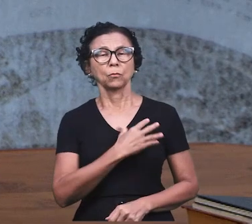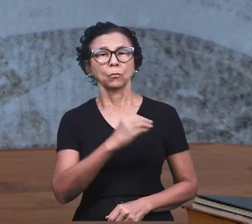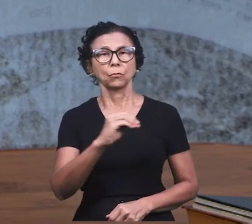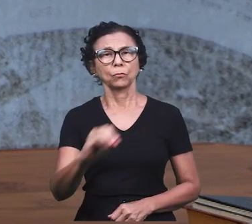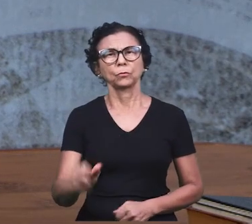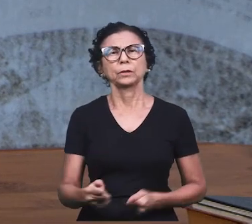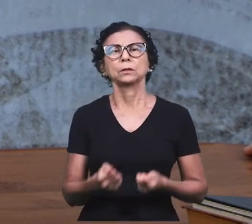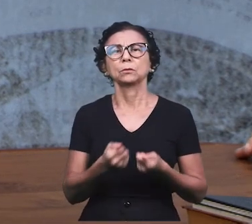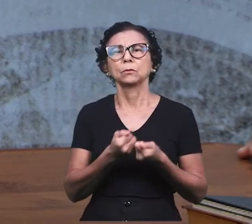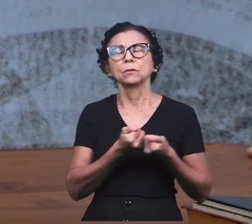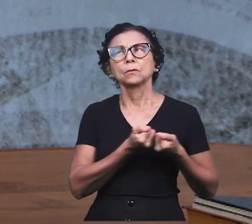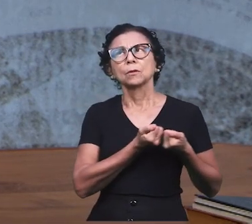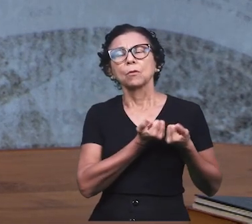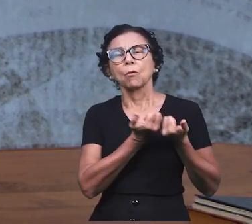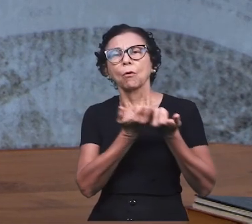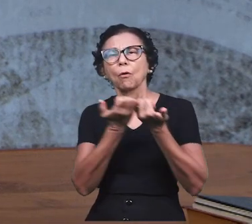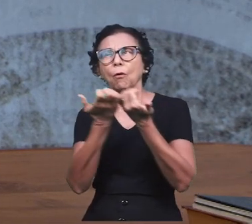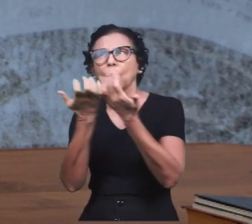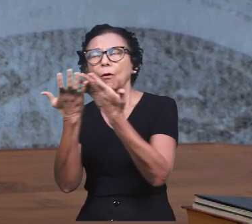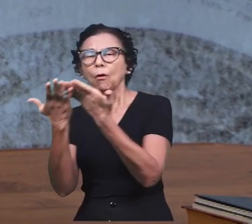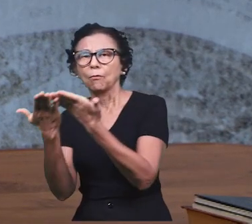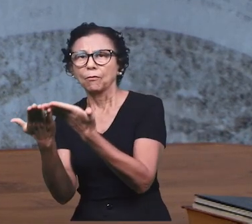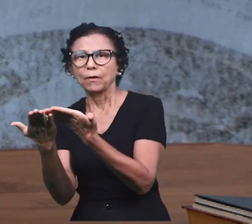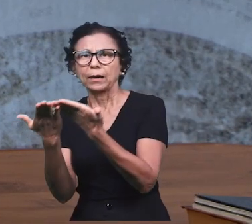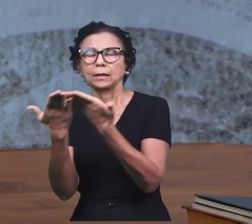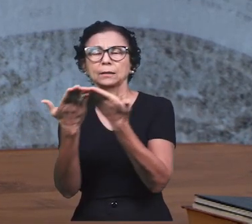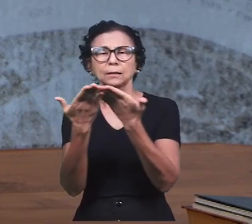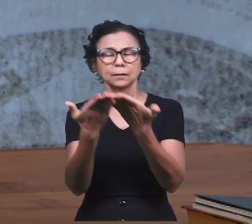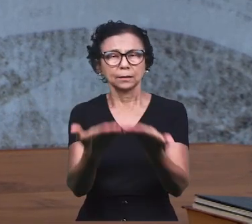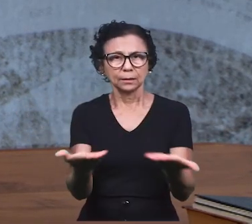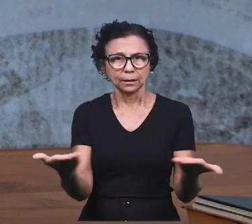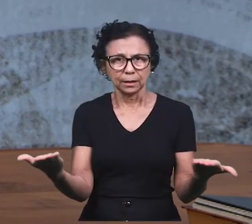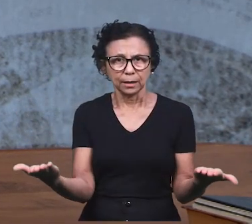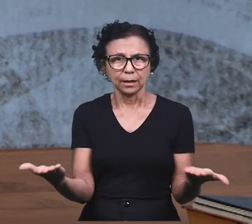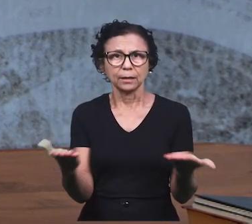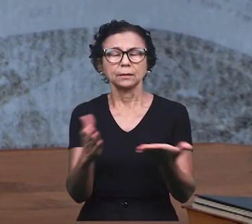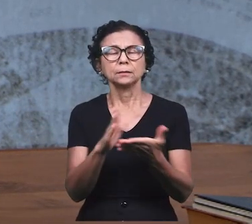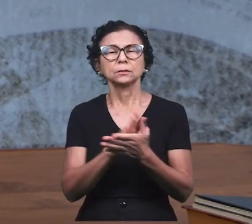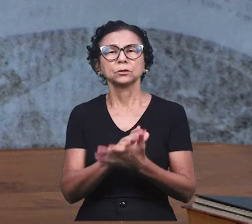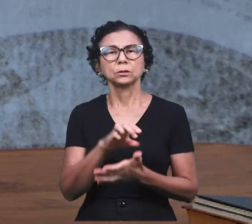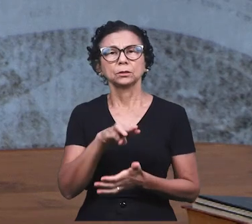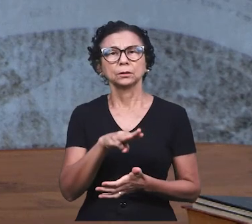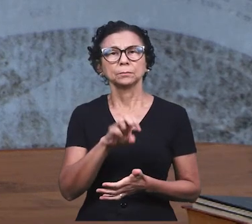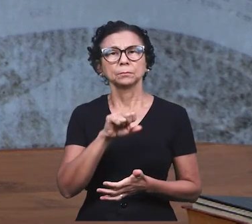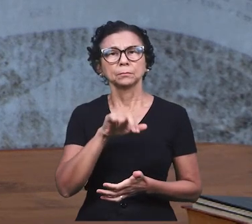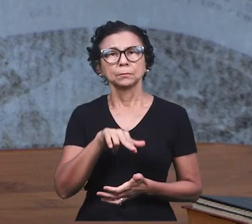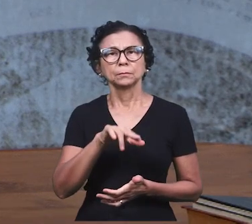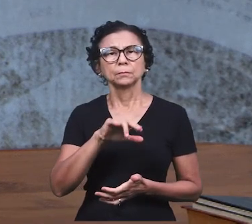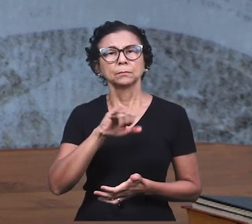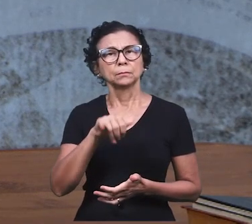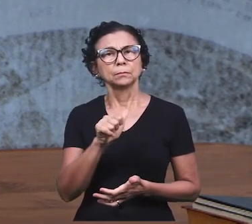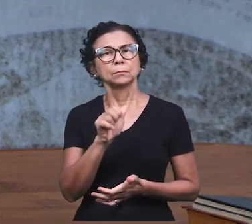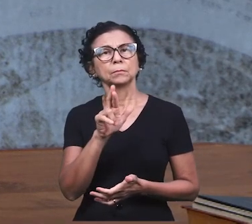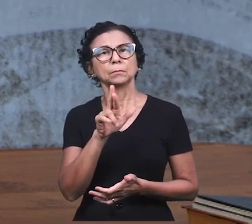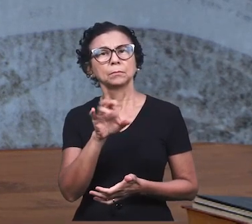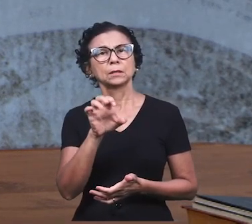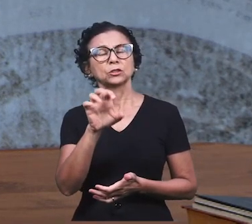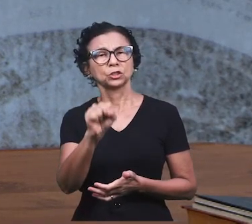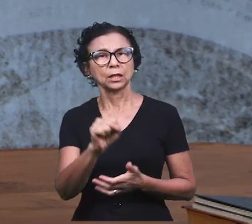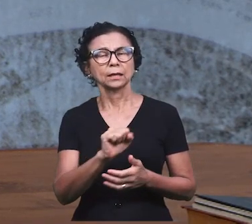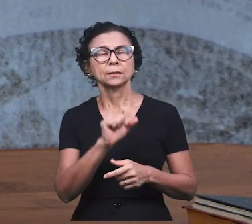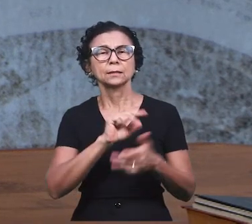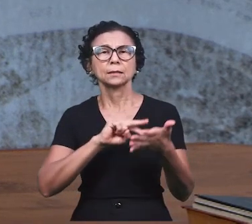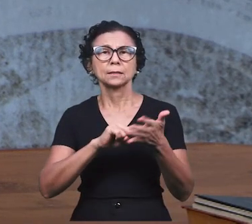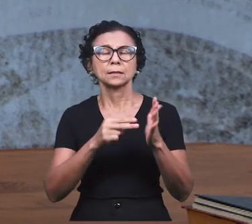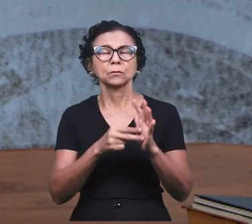oferecerá perante o Senhor diante do altar, e dela tomará o seu punho cheio da flor de